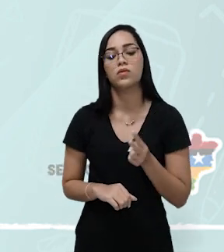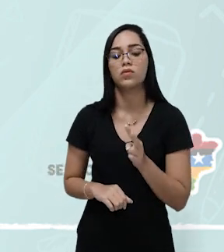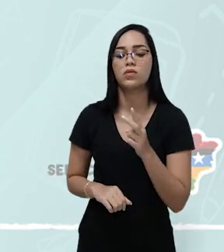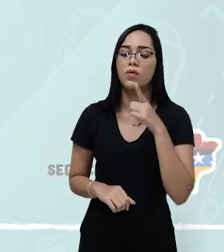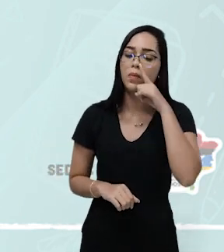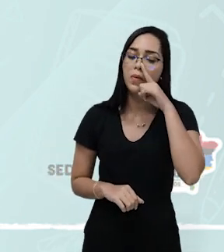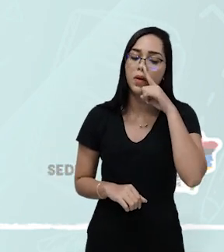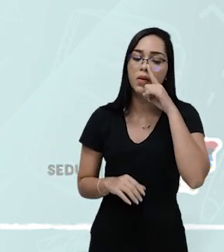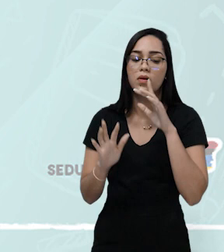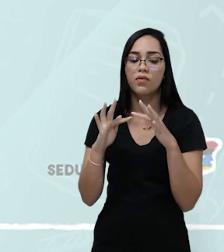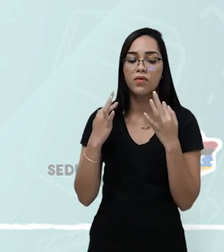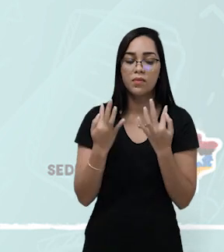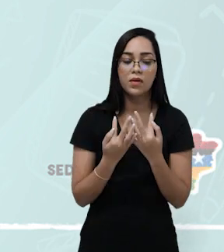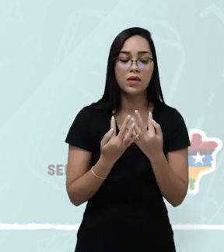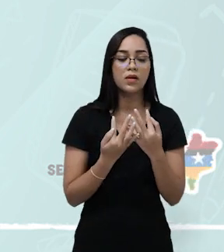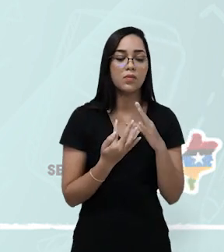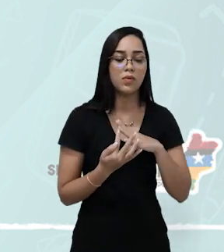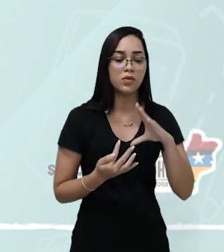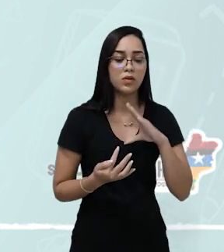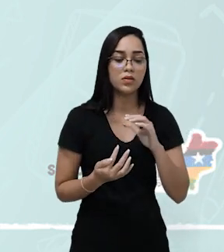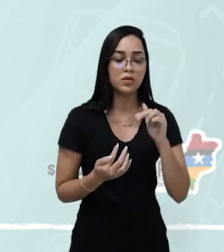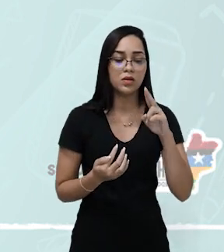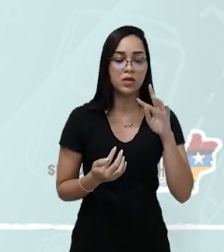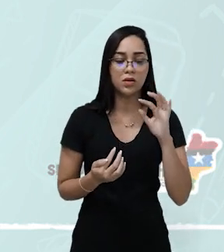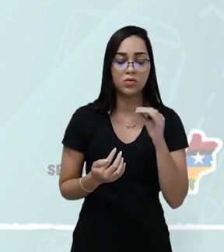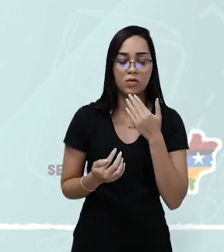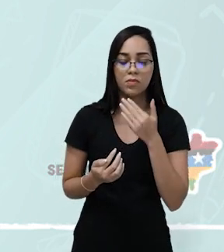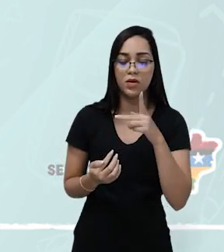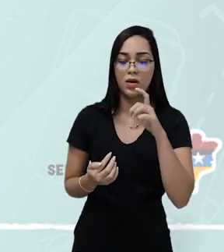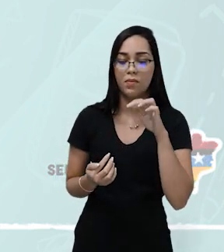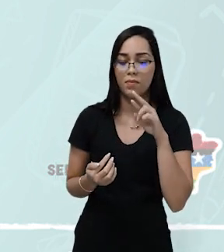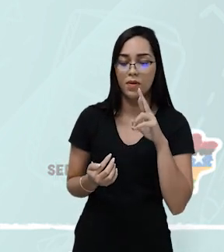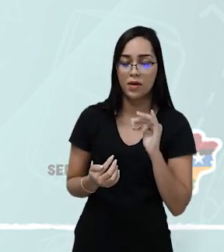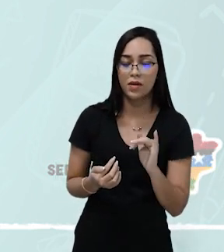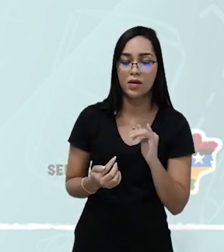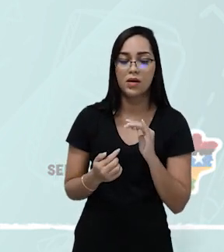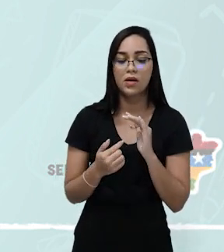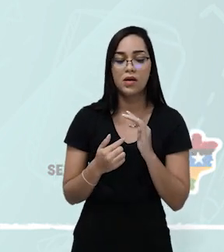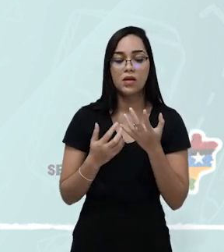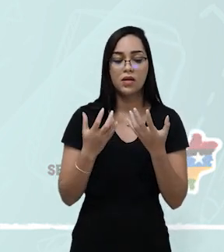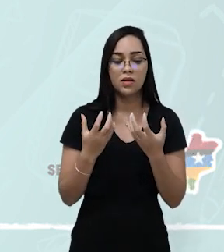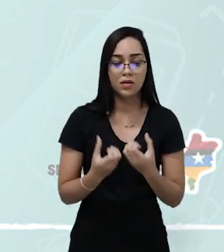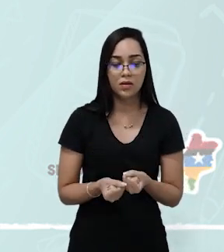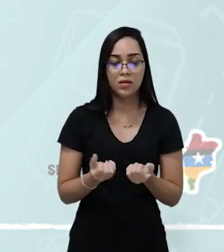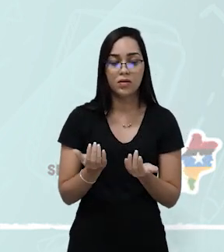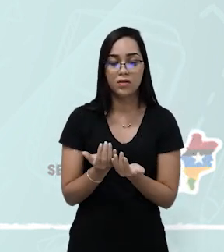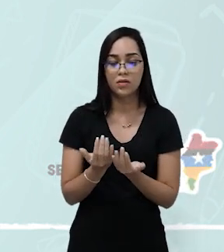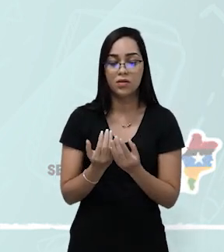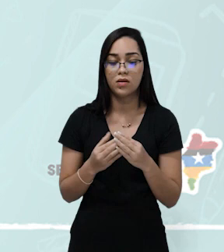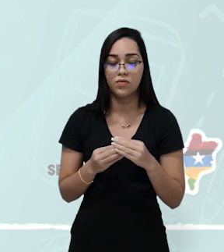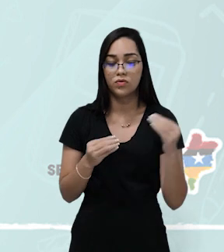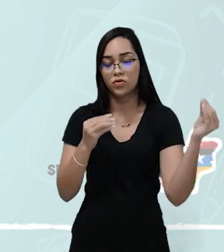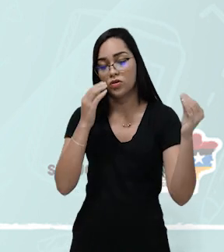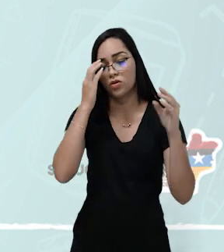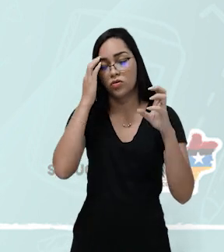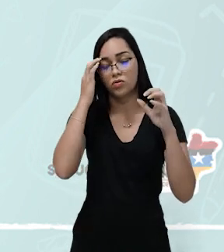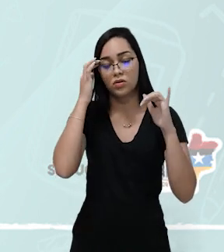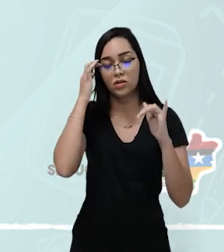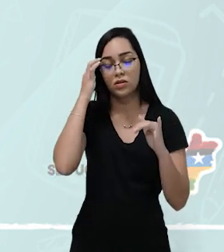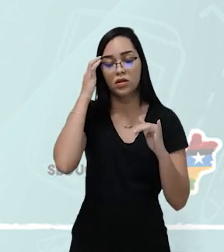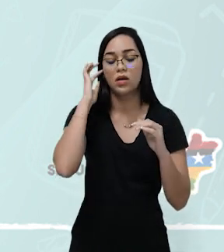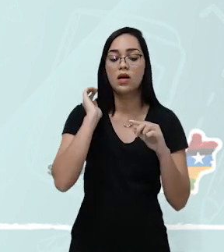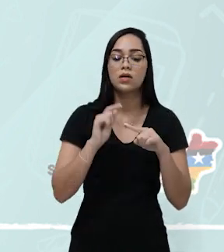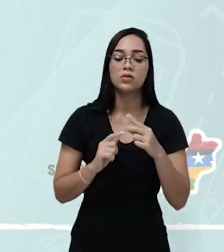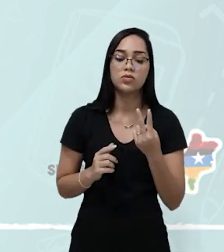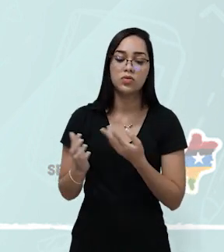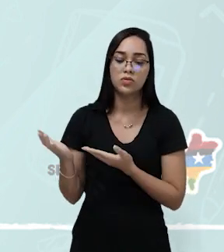chega a um nível muito perigoso para a família do fidalgo e Dom Antônio pede a Peri para que ele se converta ao